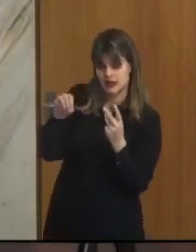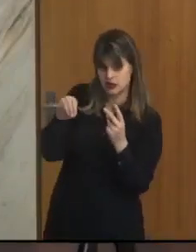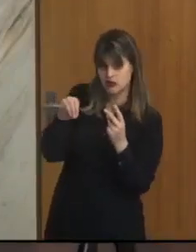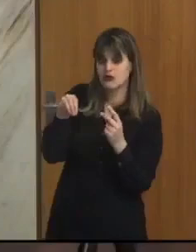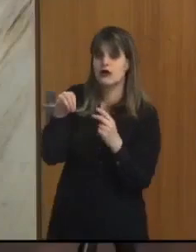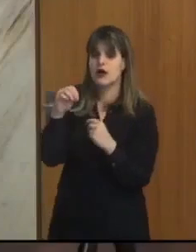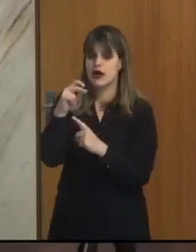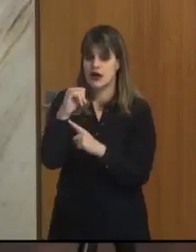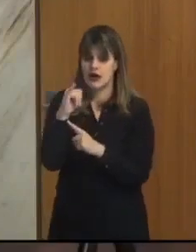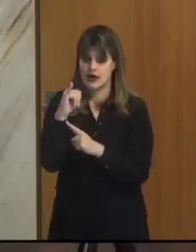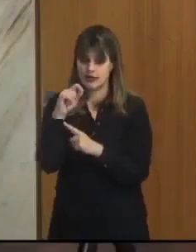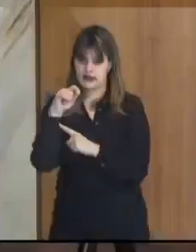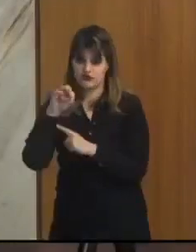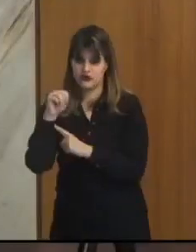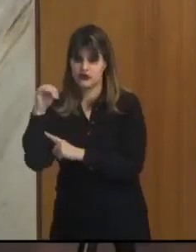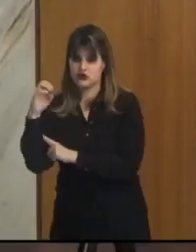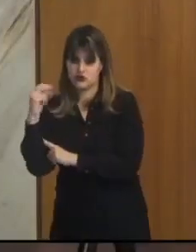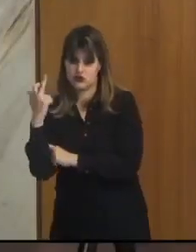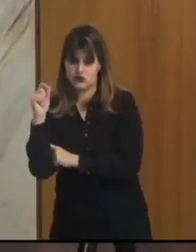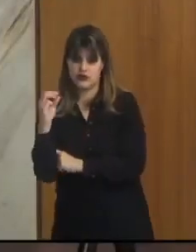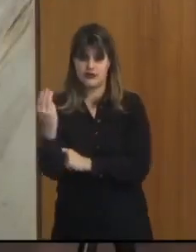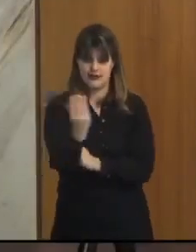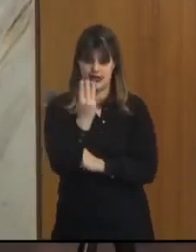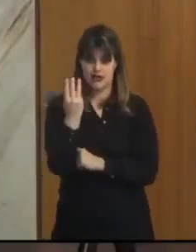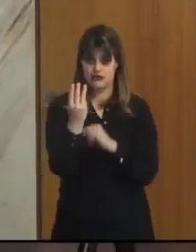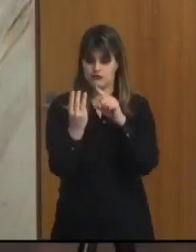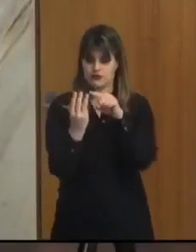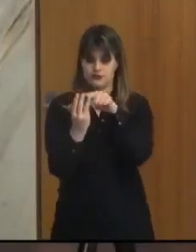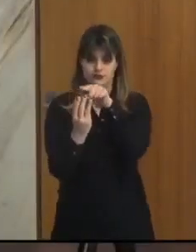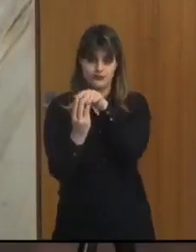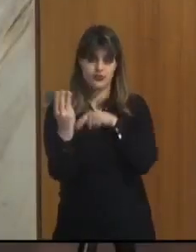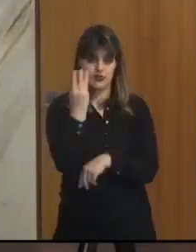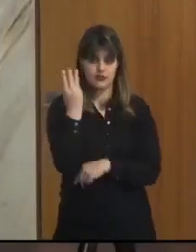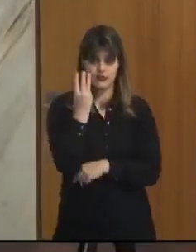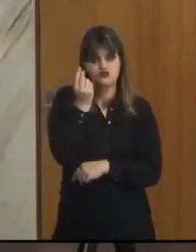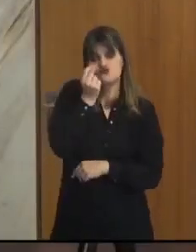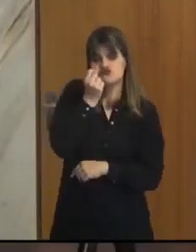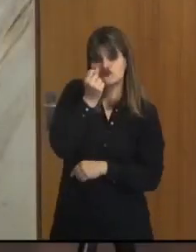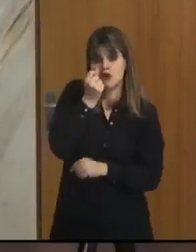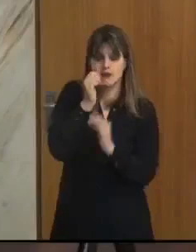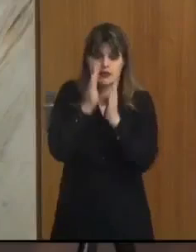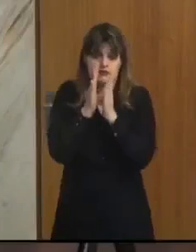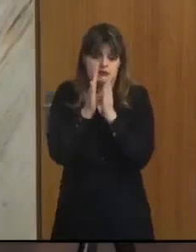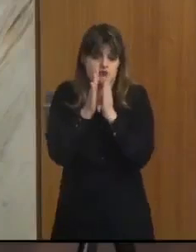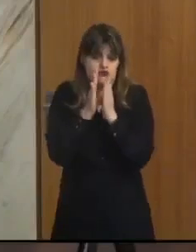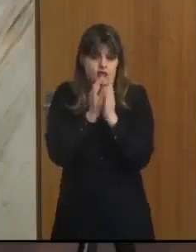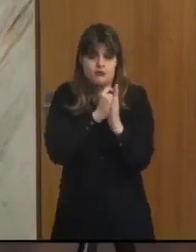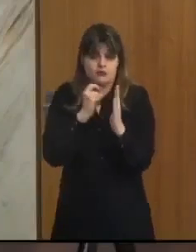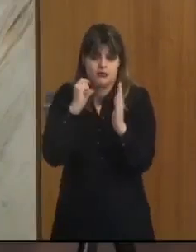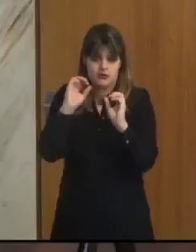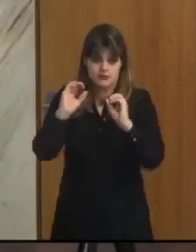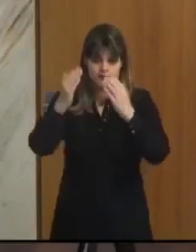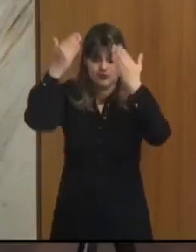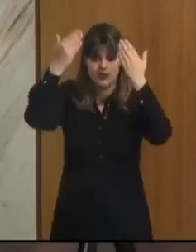Sor, faz parte dos três que são os três religiosos fundacionais do Mosteiro